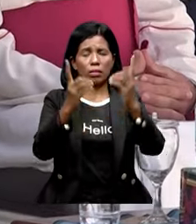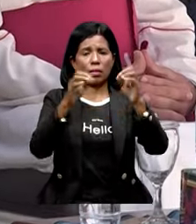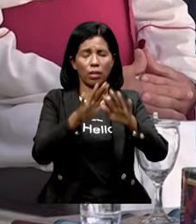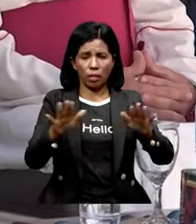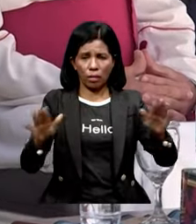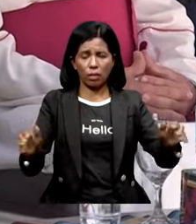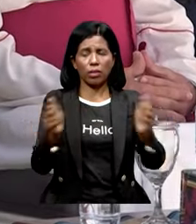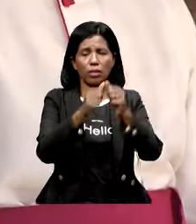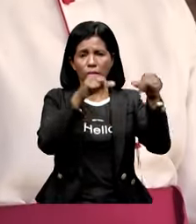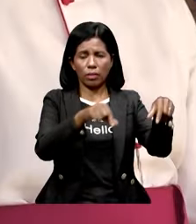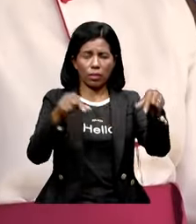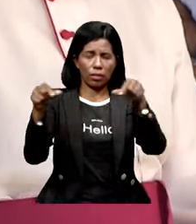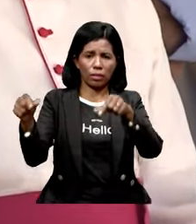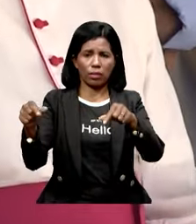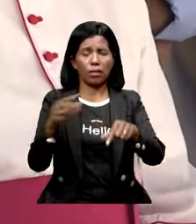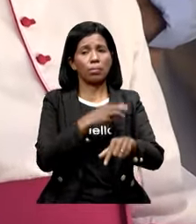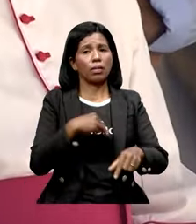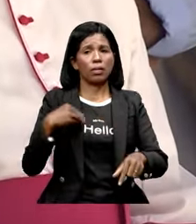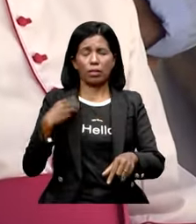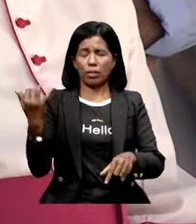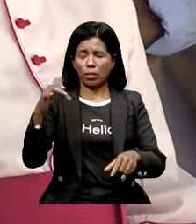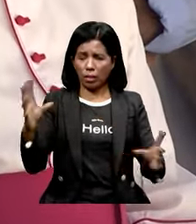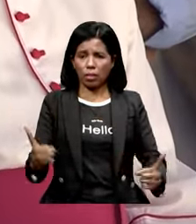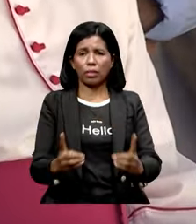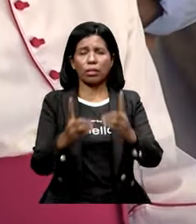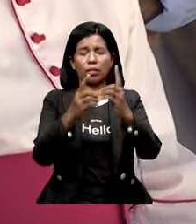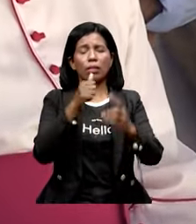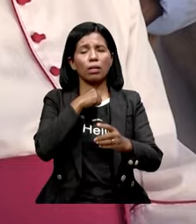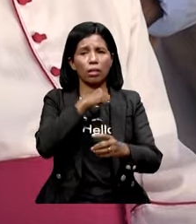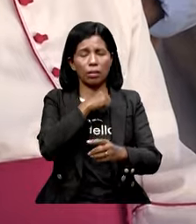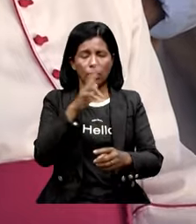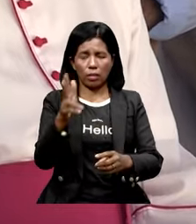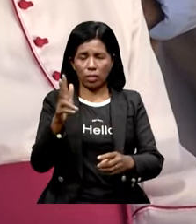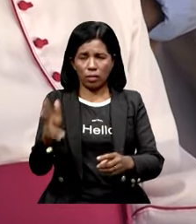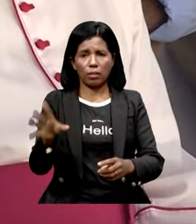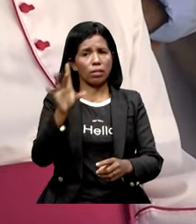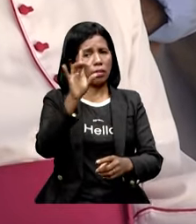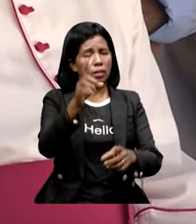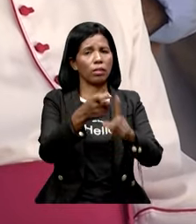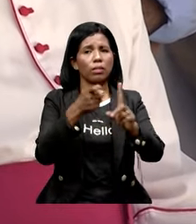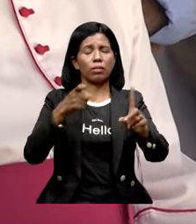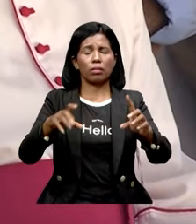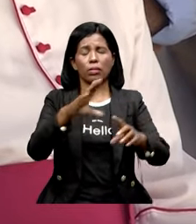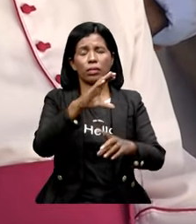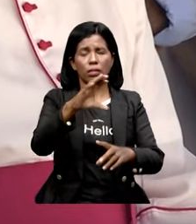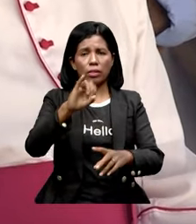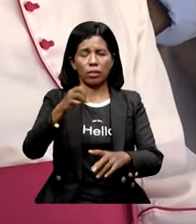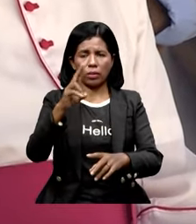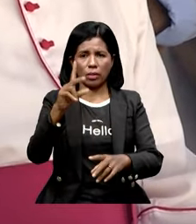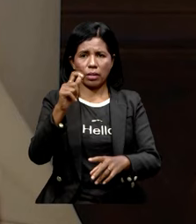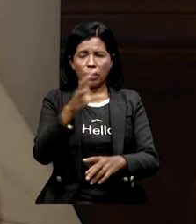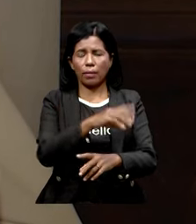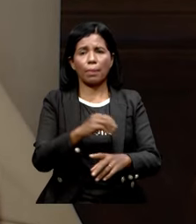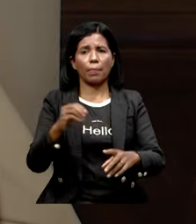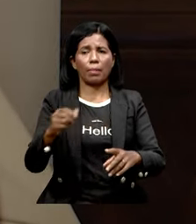com deficiência e orfanato Alma, se a Sorumalo com o padre Nain Tolun Resinualo, Rússia Congregação Jesuíta. Além